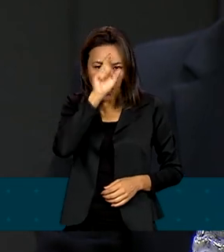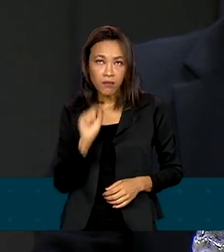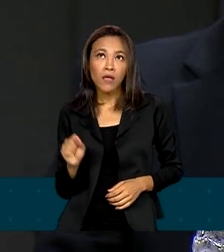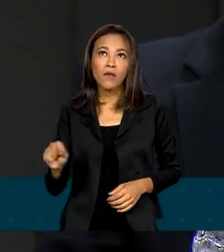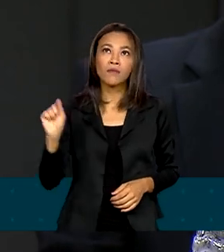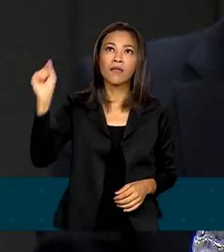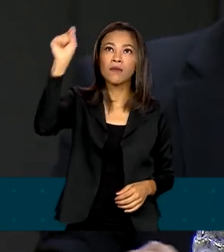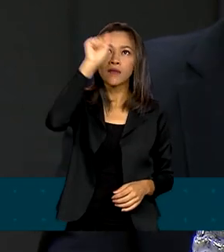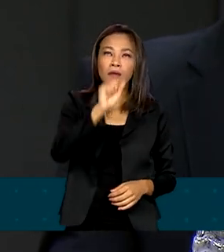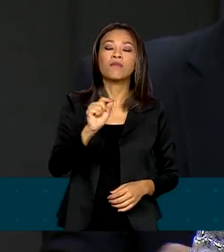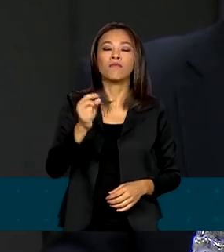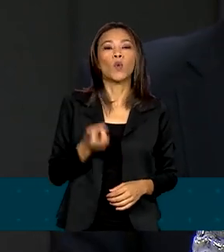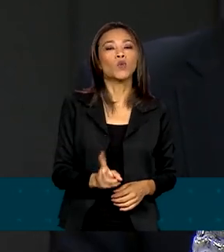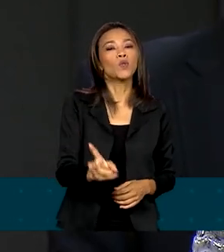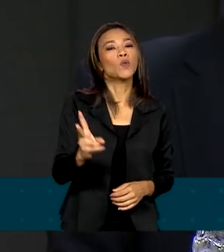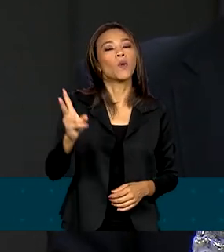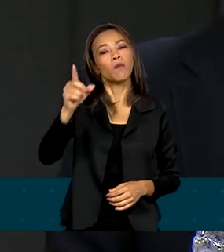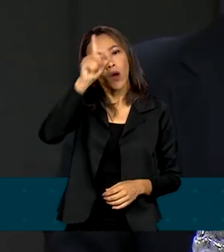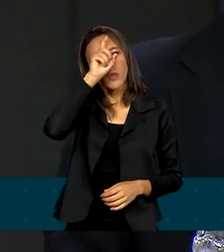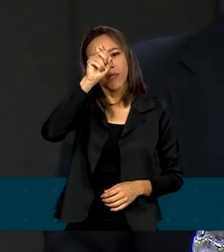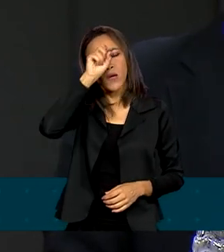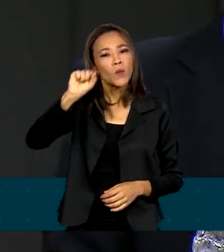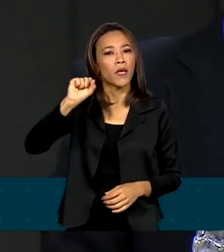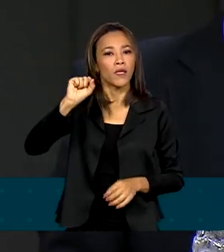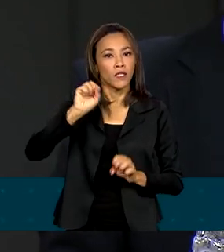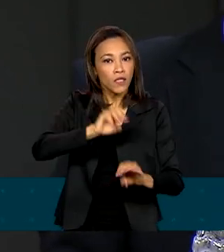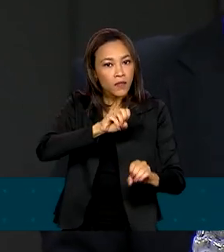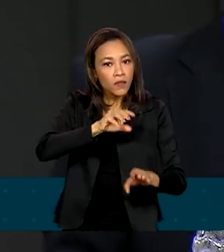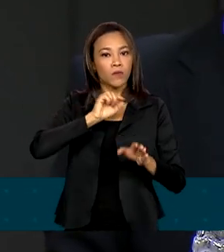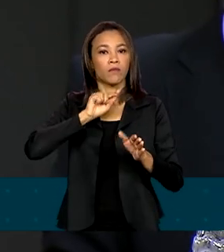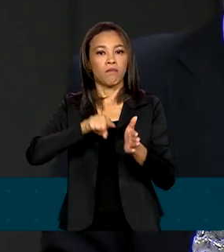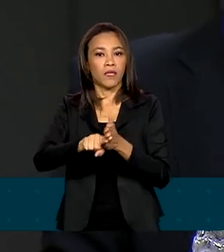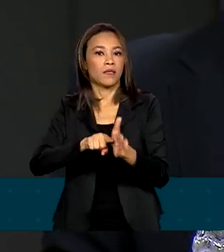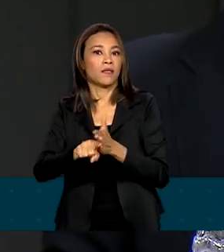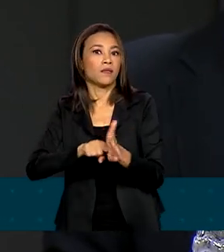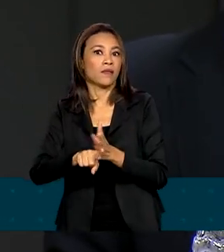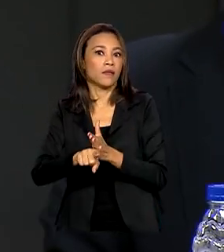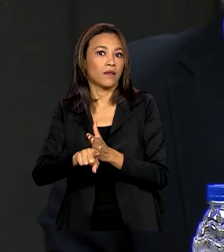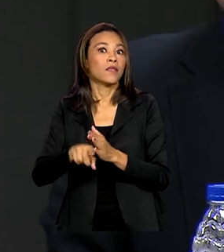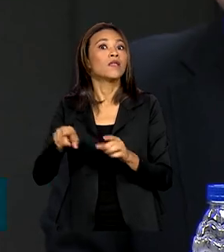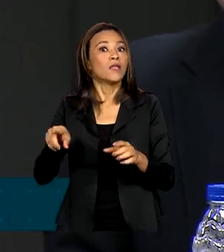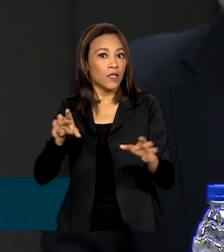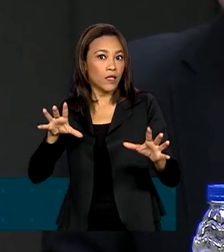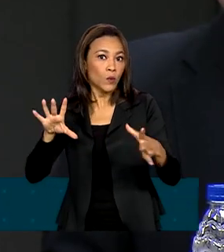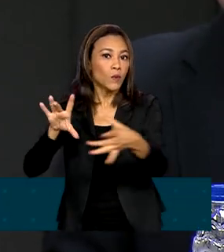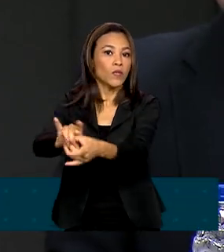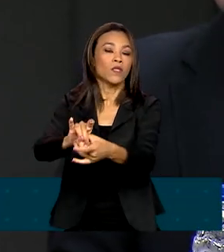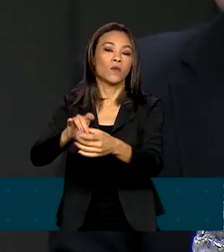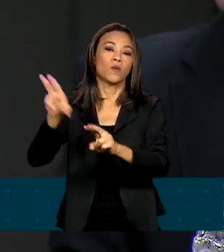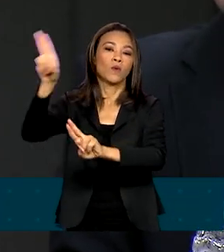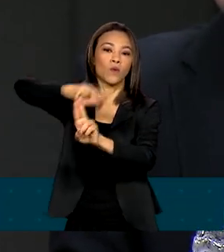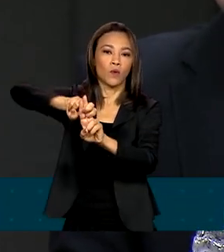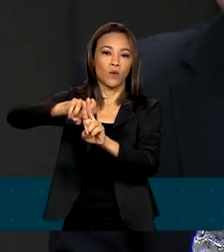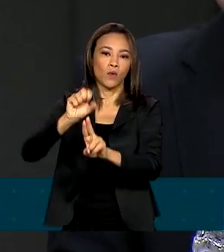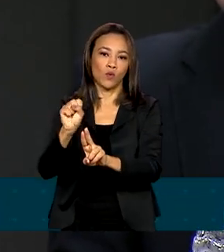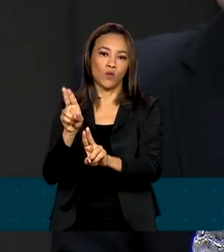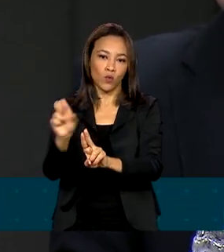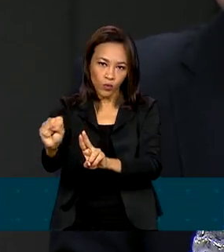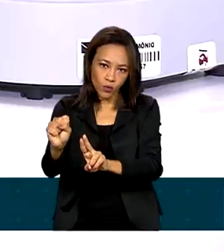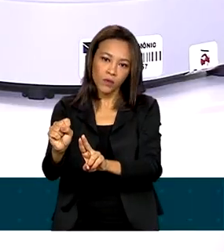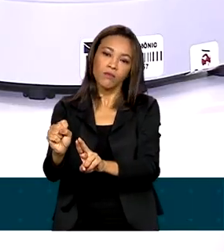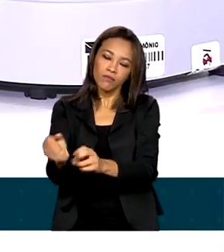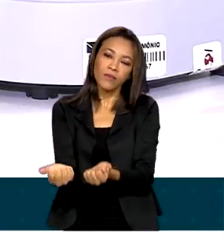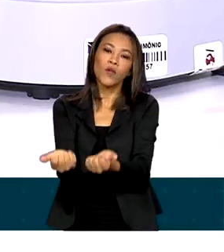sejam hospitais de ensino, de pesquisa, mas hospitais do SUS e hospitais para o